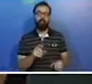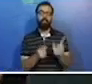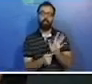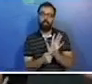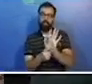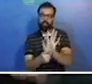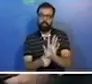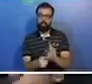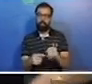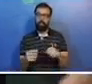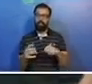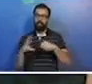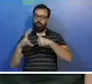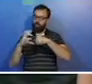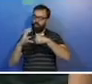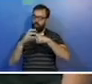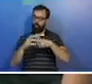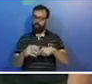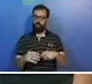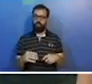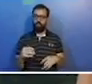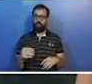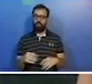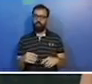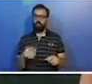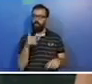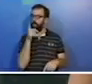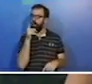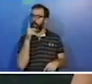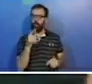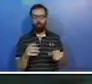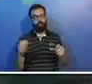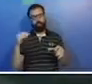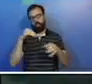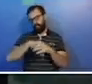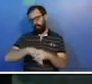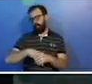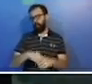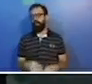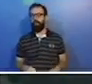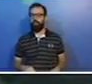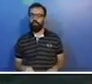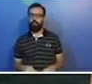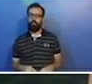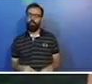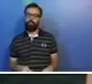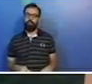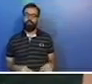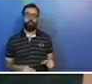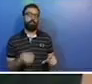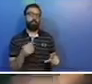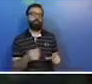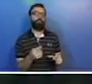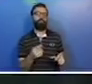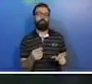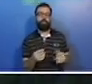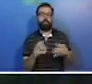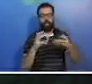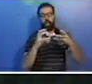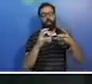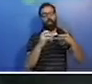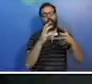seguir. Então, olha lá, teia alimentar, por quê? Nós temos várias cadeias interligadas,